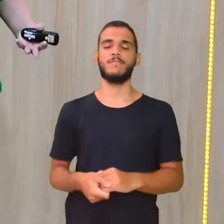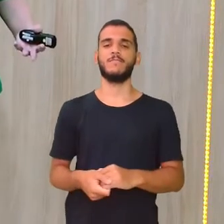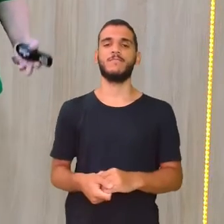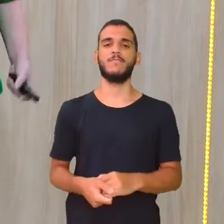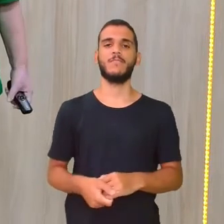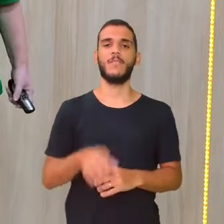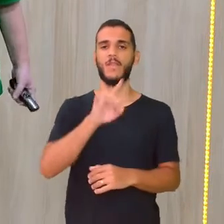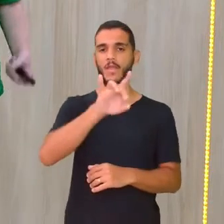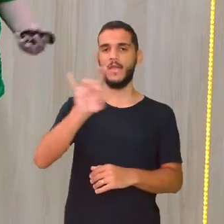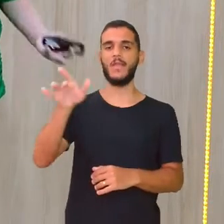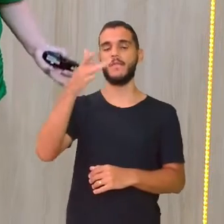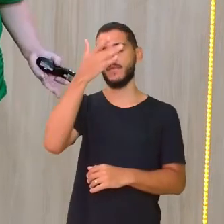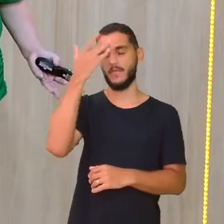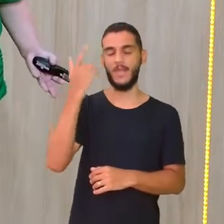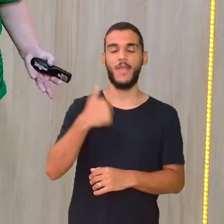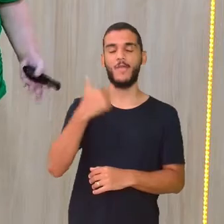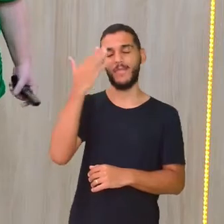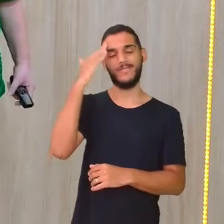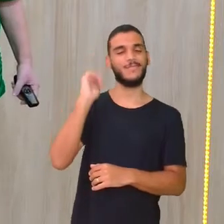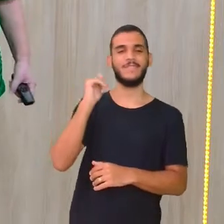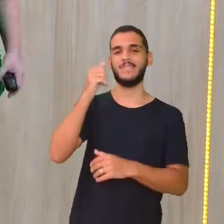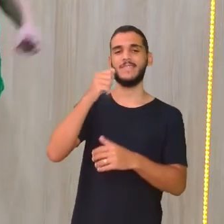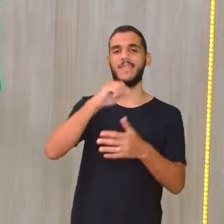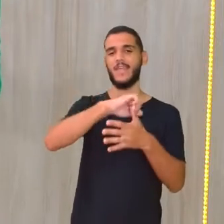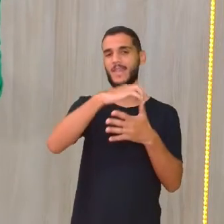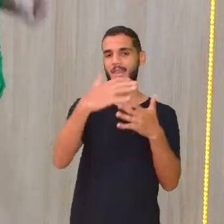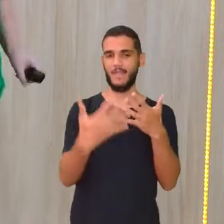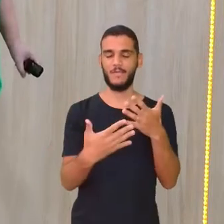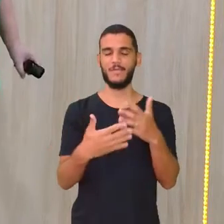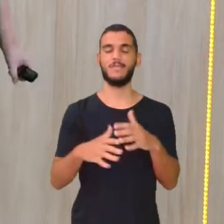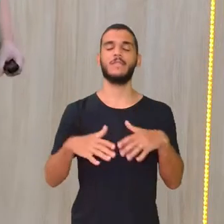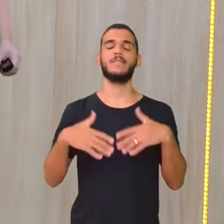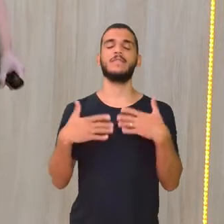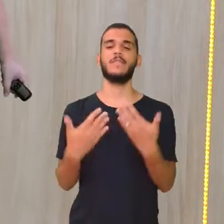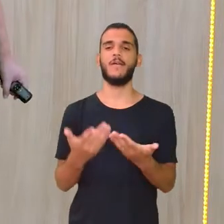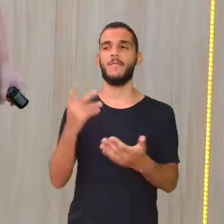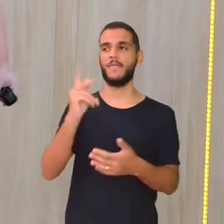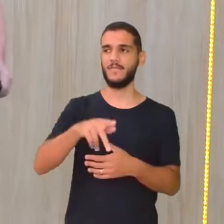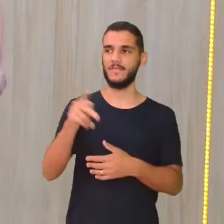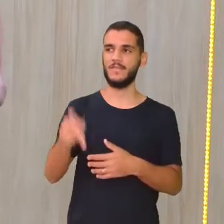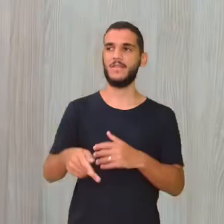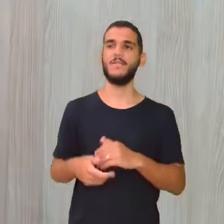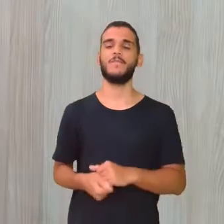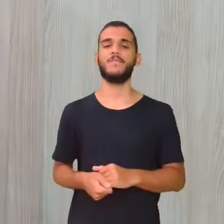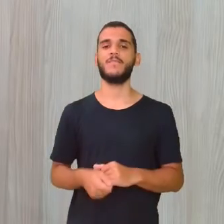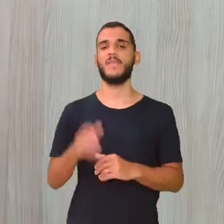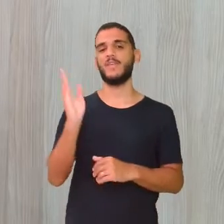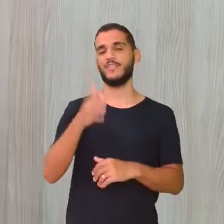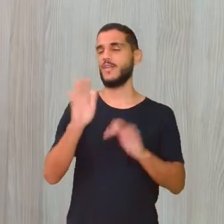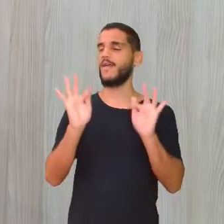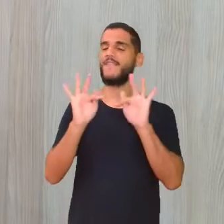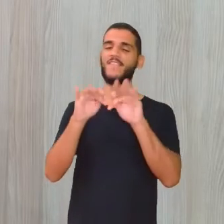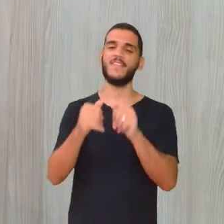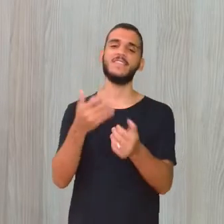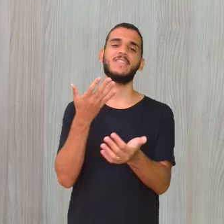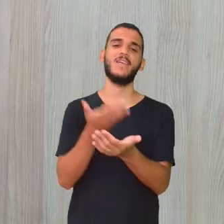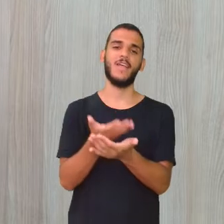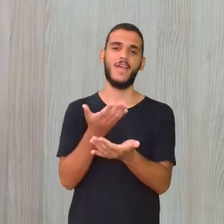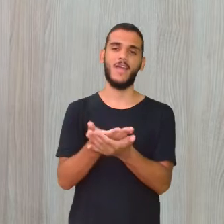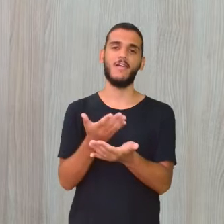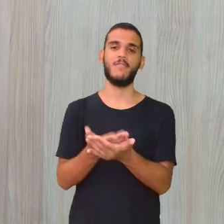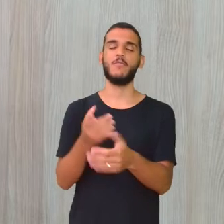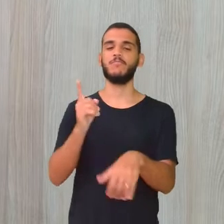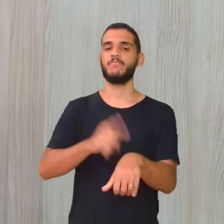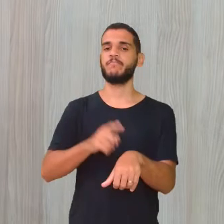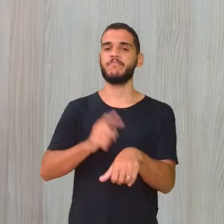a vocês a ajuda, porque eu não sei Libras. Bom, e aí... professor, chegamos ao final da nossa aula, né? Como o